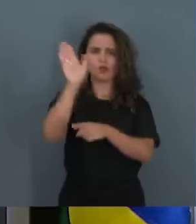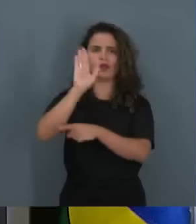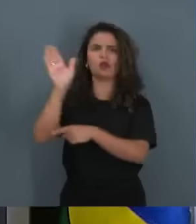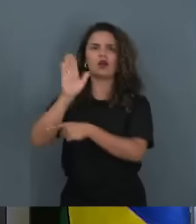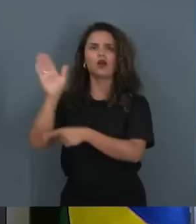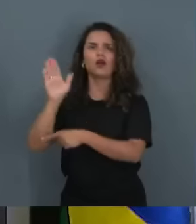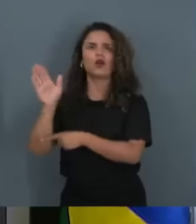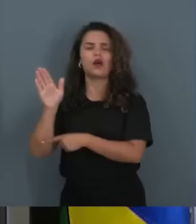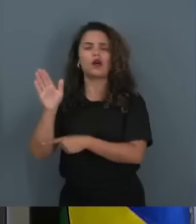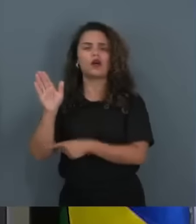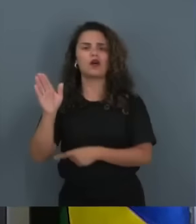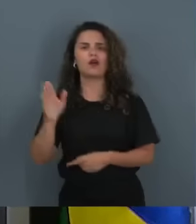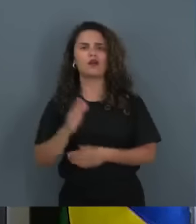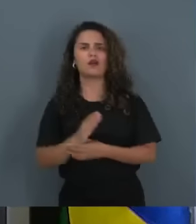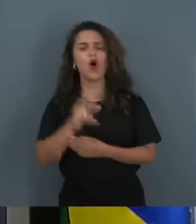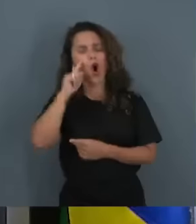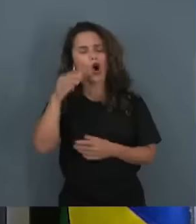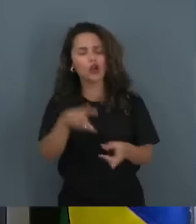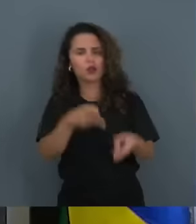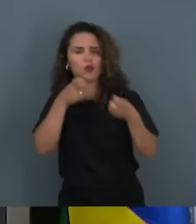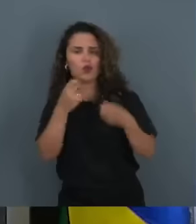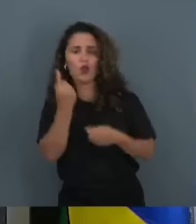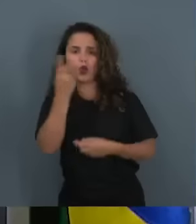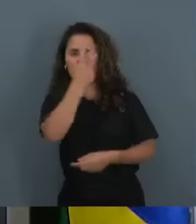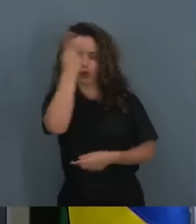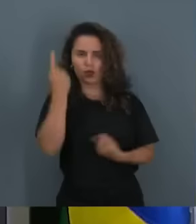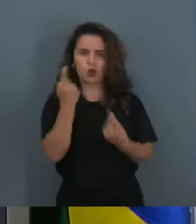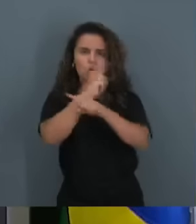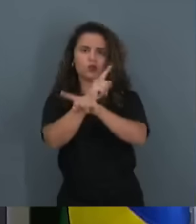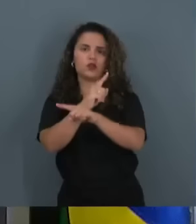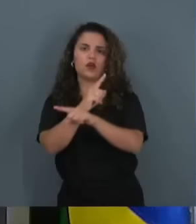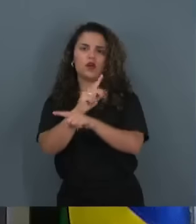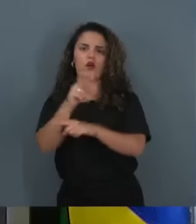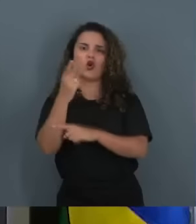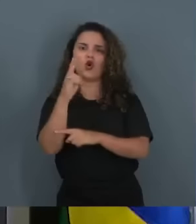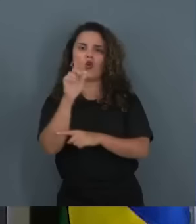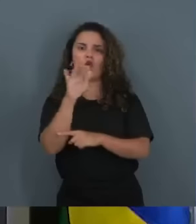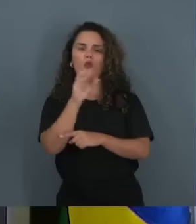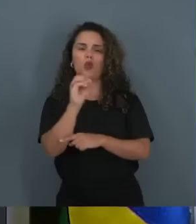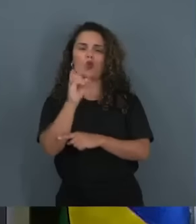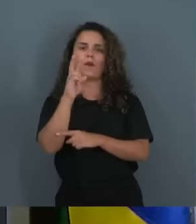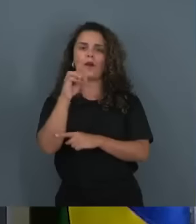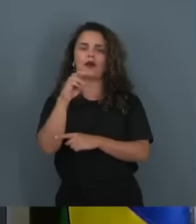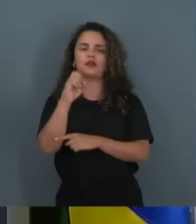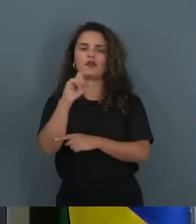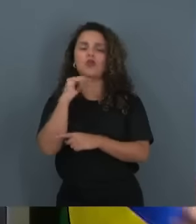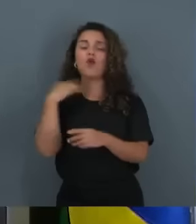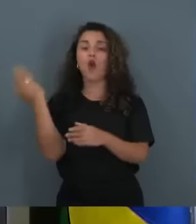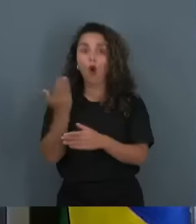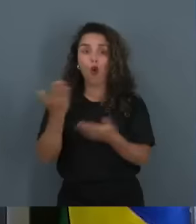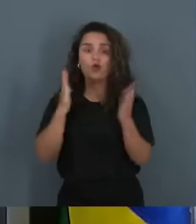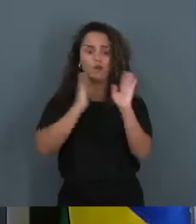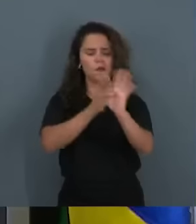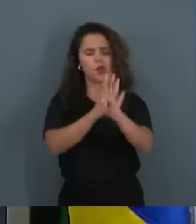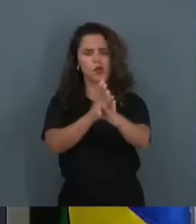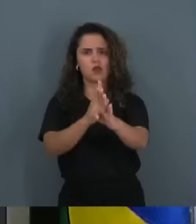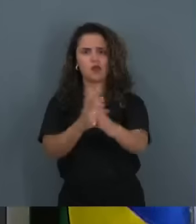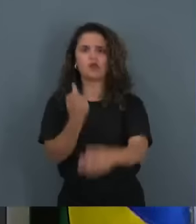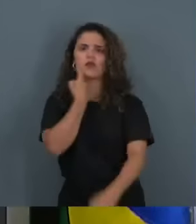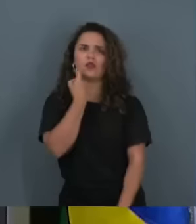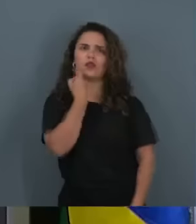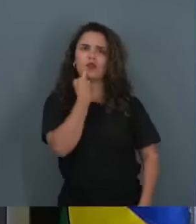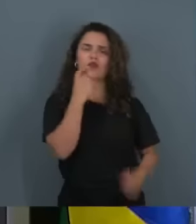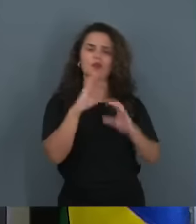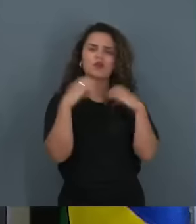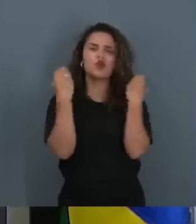olha a coincidência. O único que contrapôs a Hugo Mota era o Marcel Van Hatten, que hoje está sendo perseguido numa sexta-feira numa